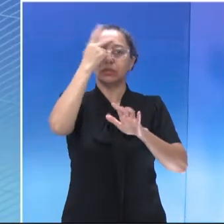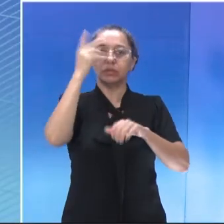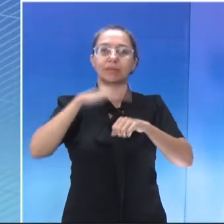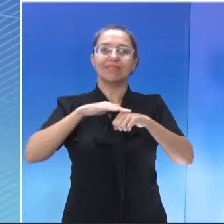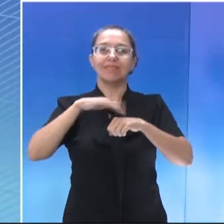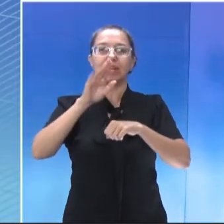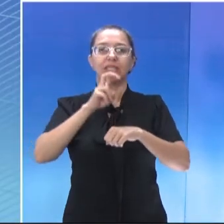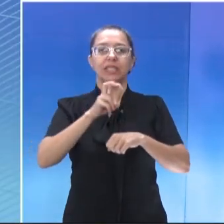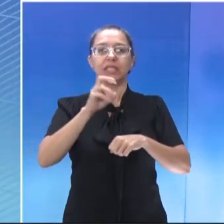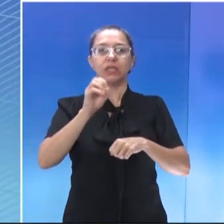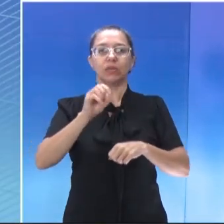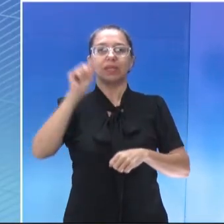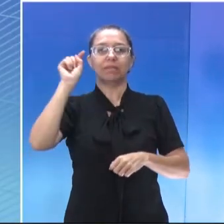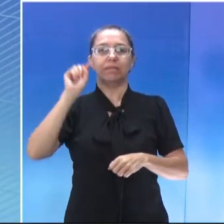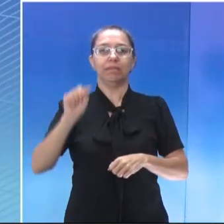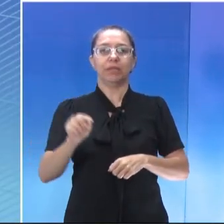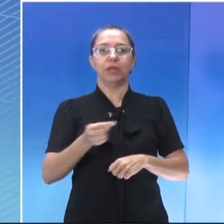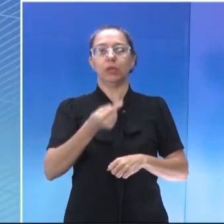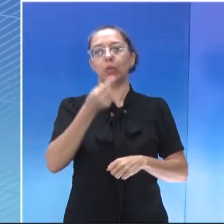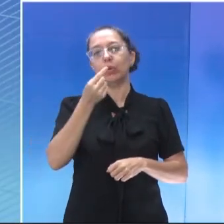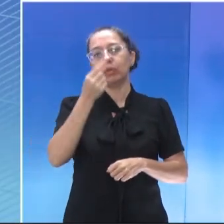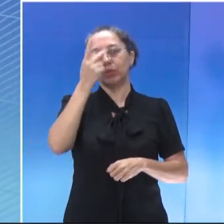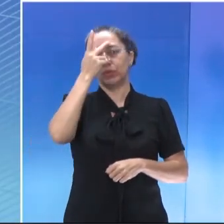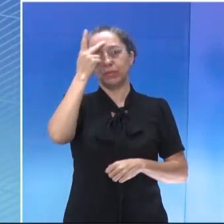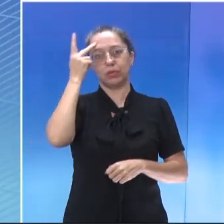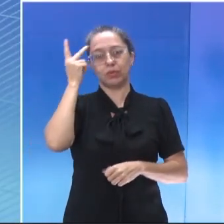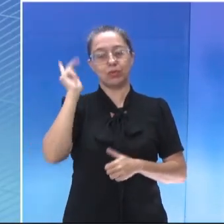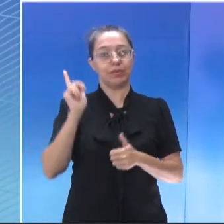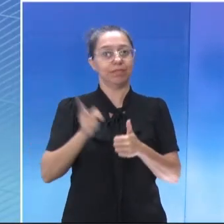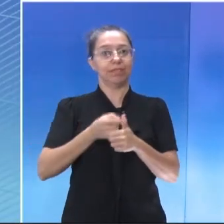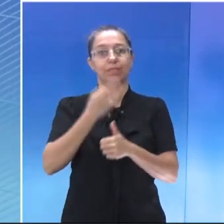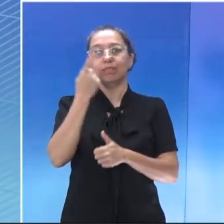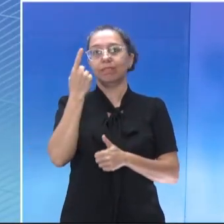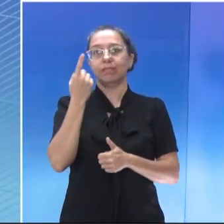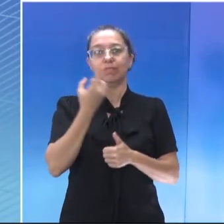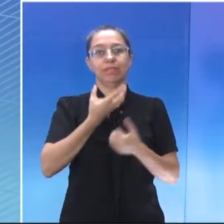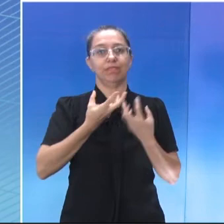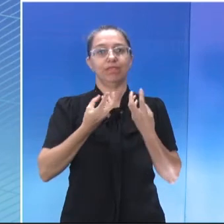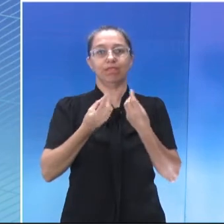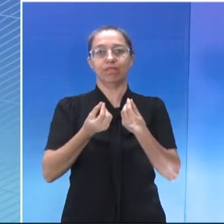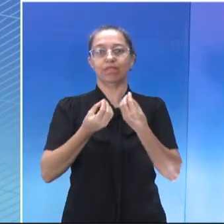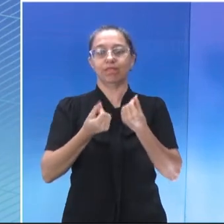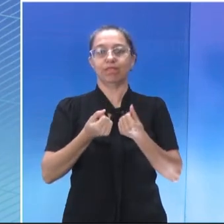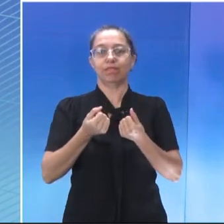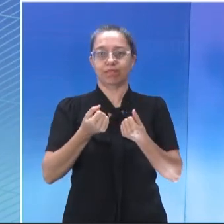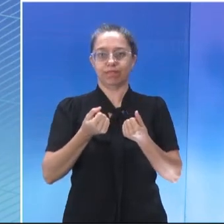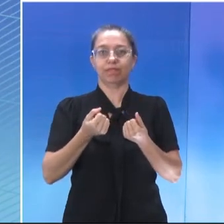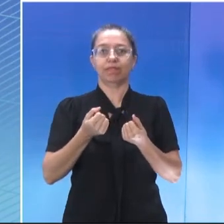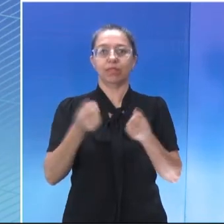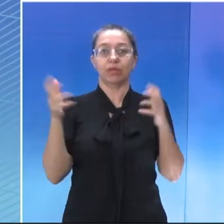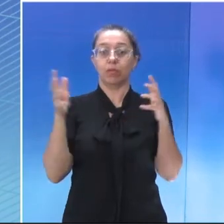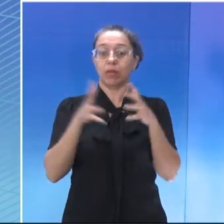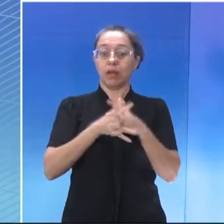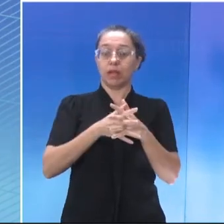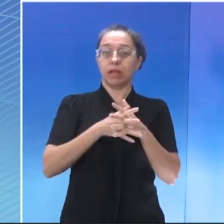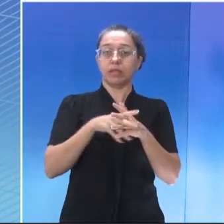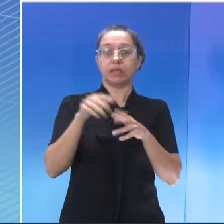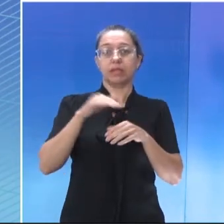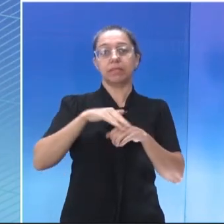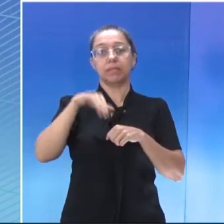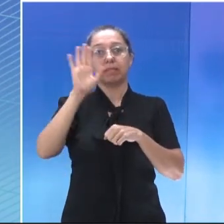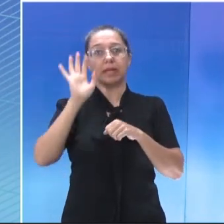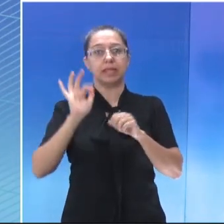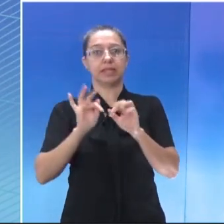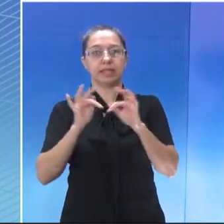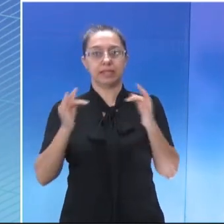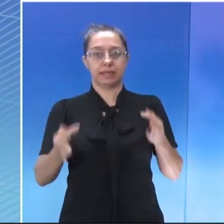50 milhões de aborígenes, né, cada um com seu tipo de sociedade, né, umas mais complexas, outras mais